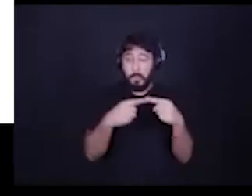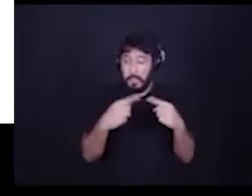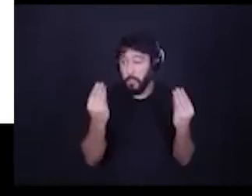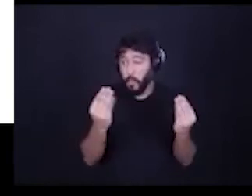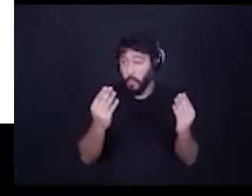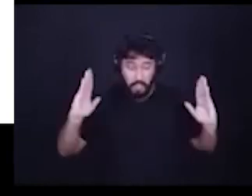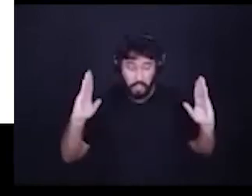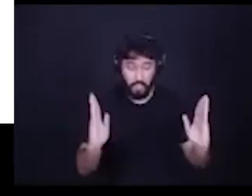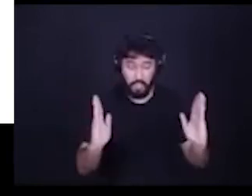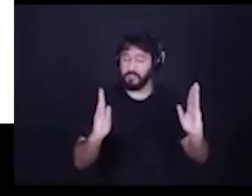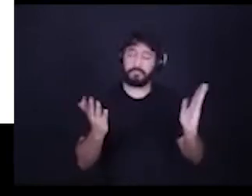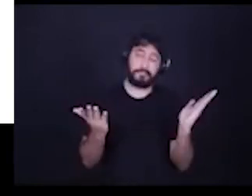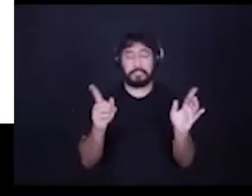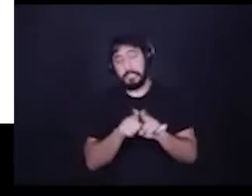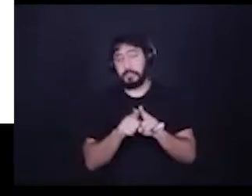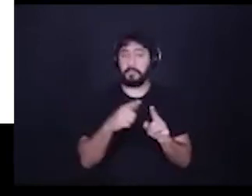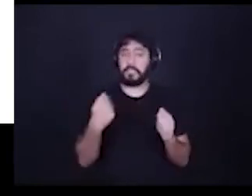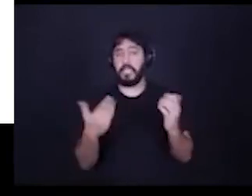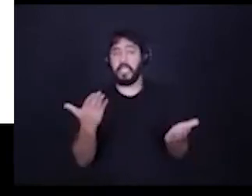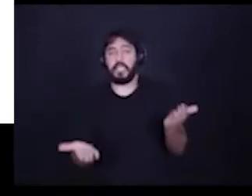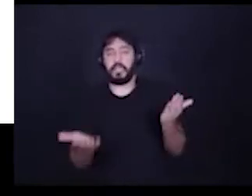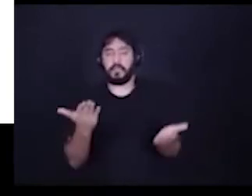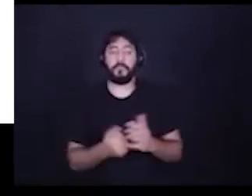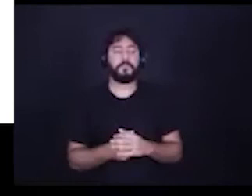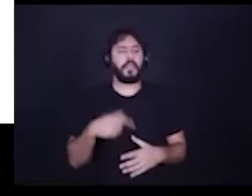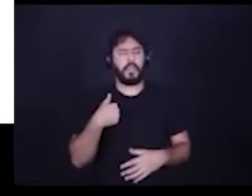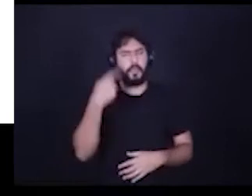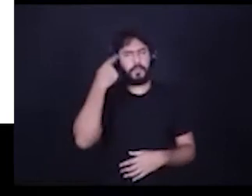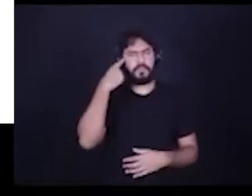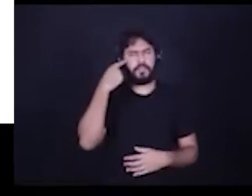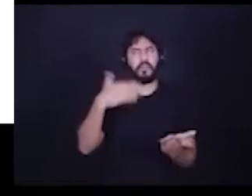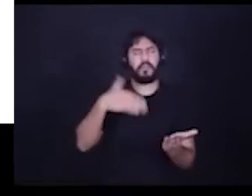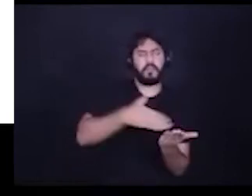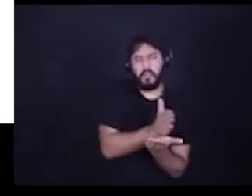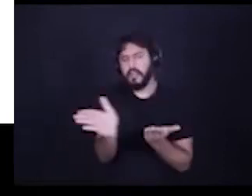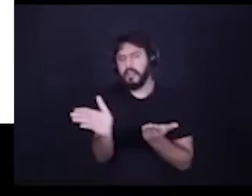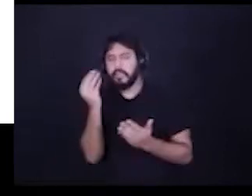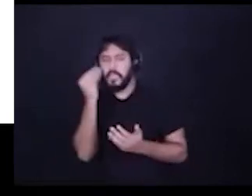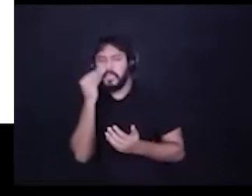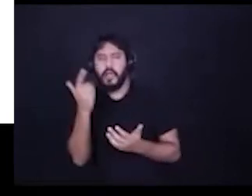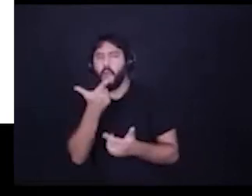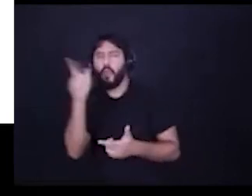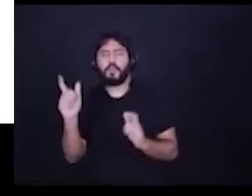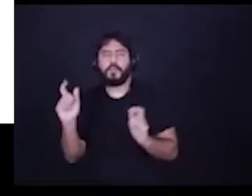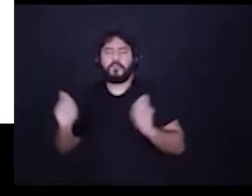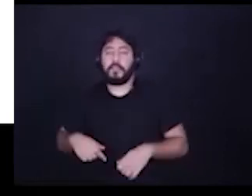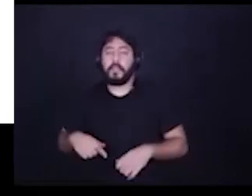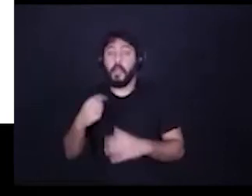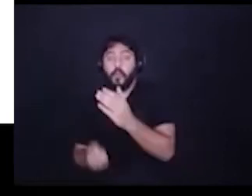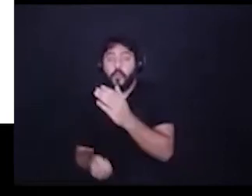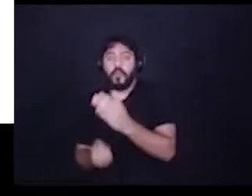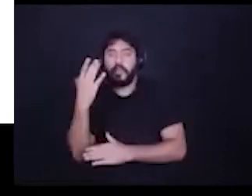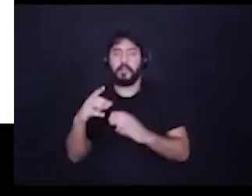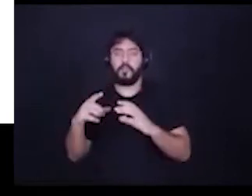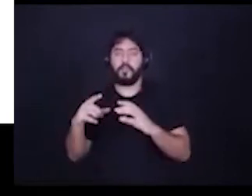joguei tudo e falei, não, quero ir para outro lado e quero tentar explorar outras possibilidades. E aí, a partir disso, eu fui criando esses círculos, como